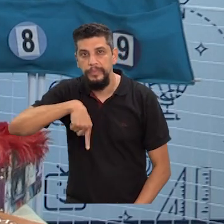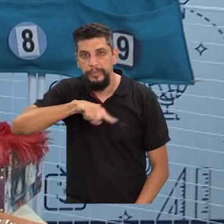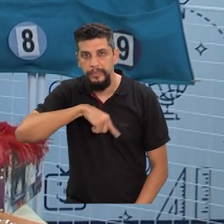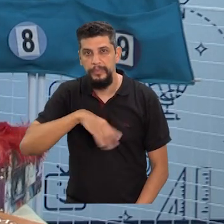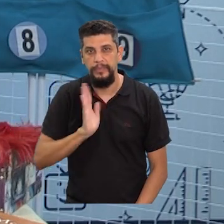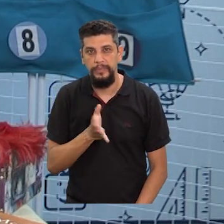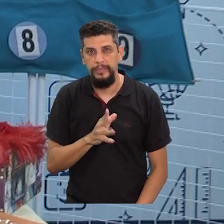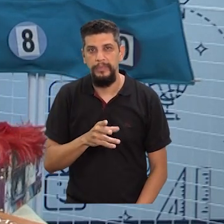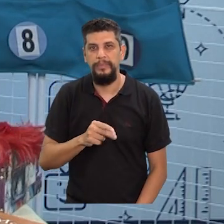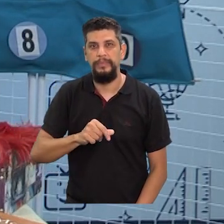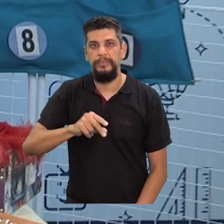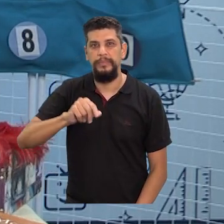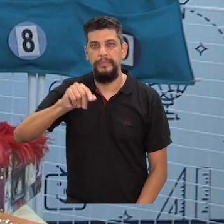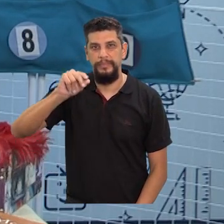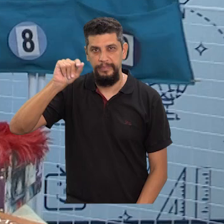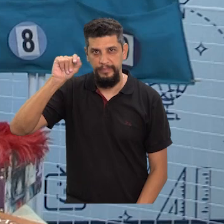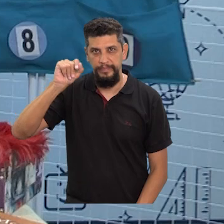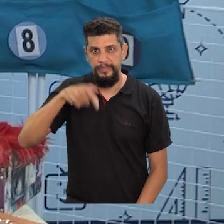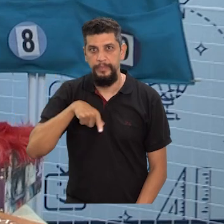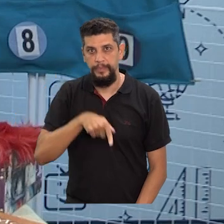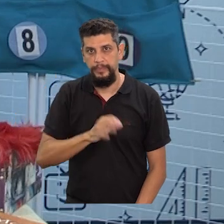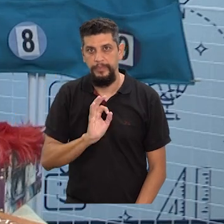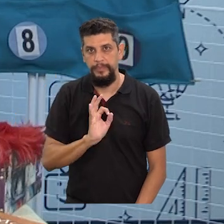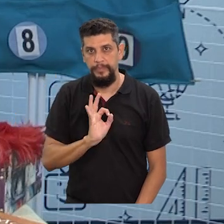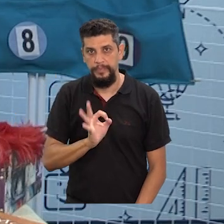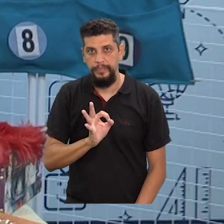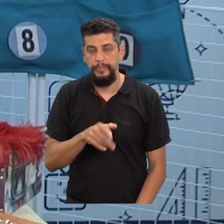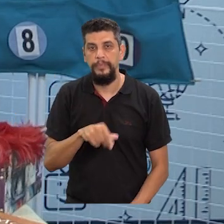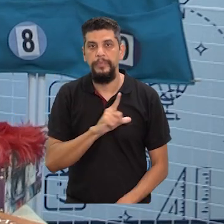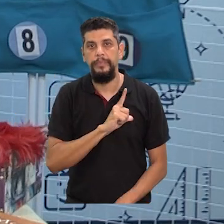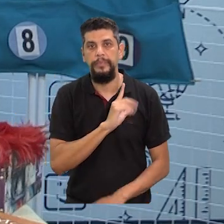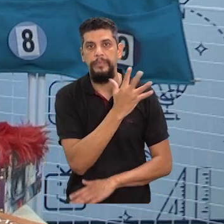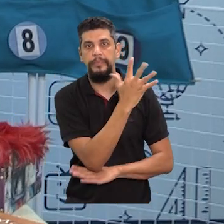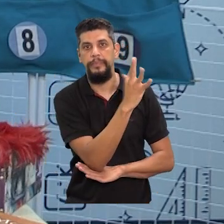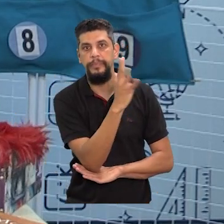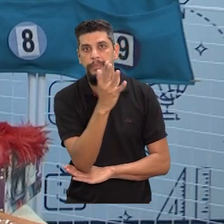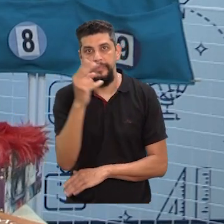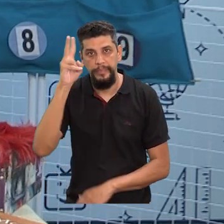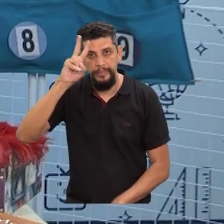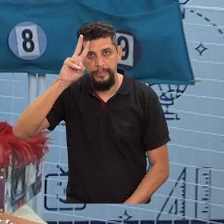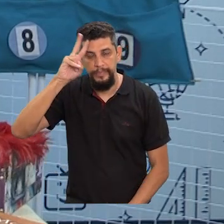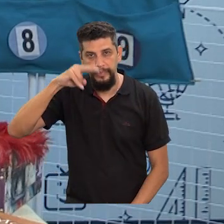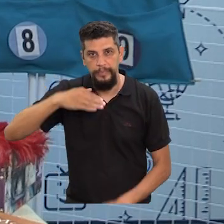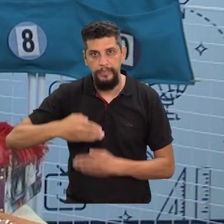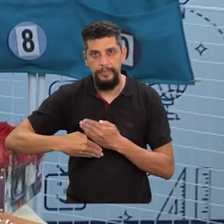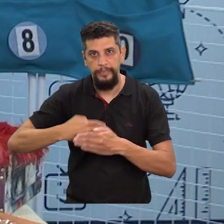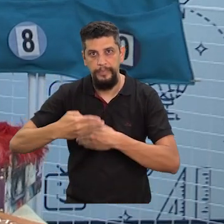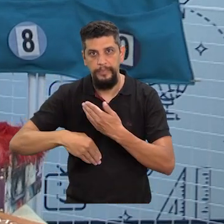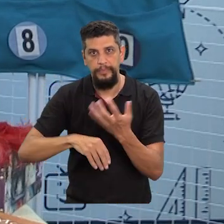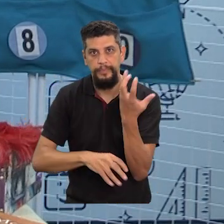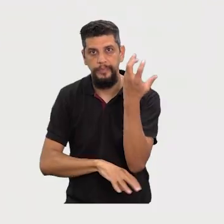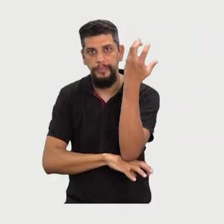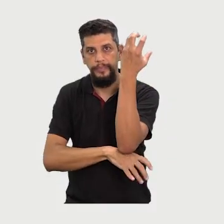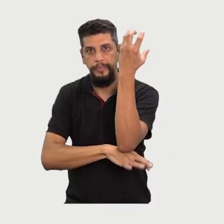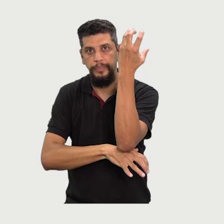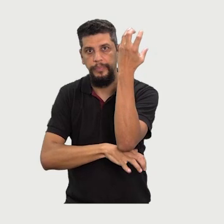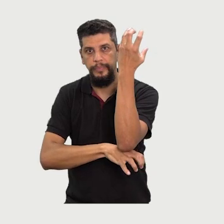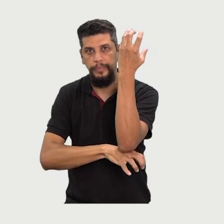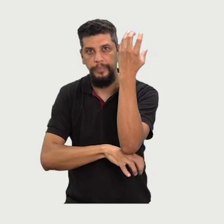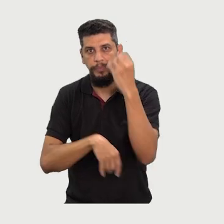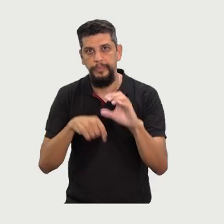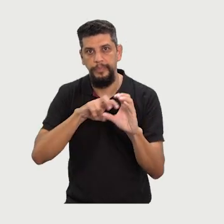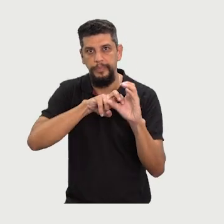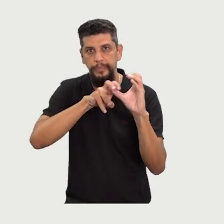coisa que a gente está trabalhando já faz em algumas aulas, certo? E aqui está a nossa árvore. Lembrando que a tradição oral são as raízes e os